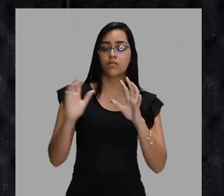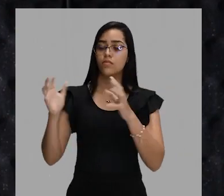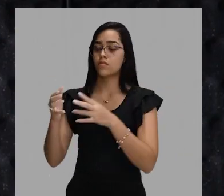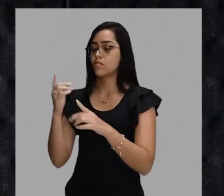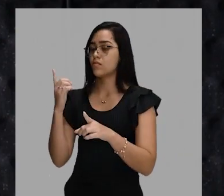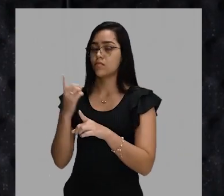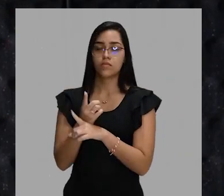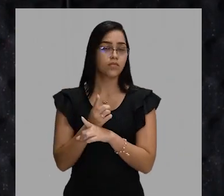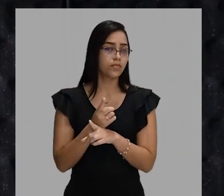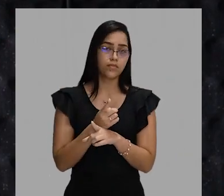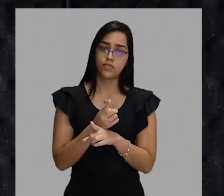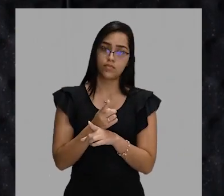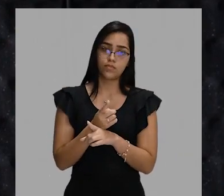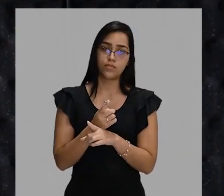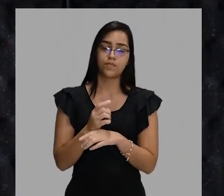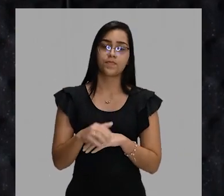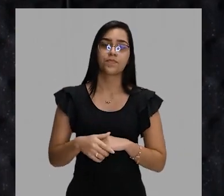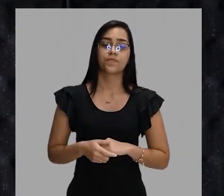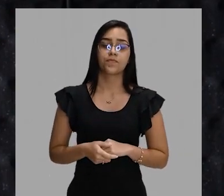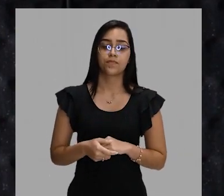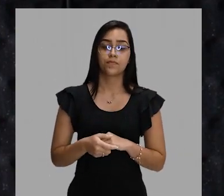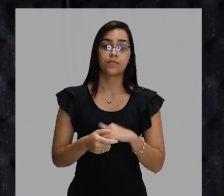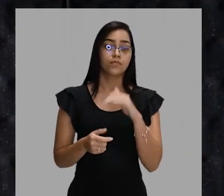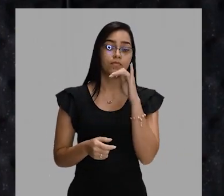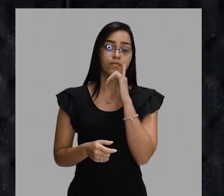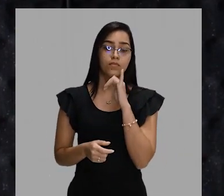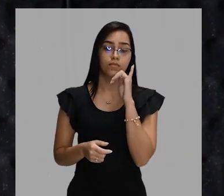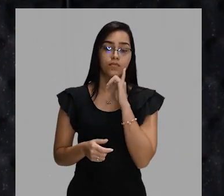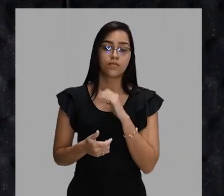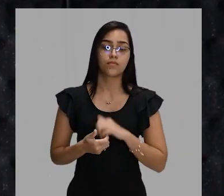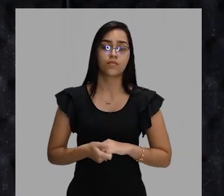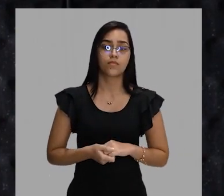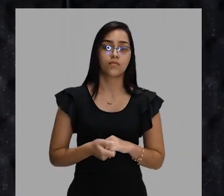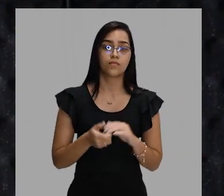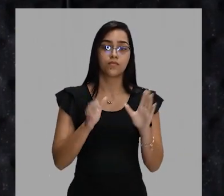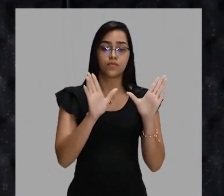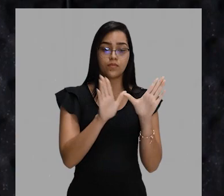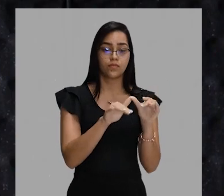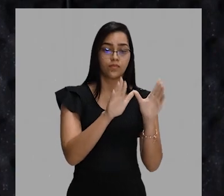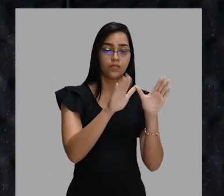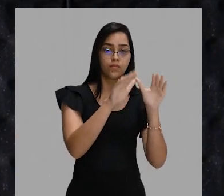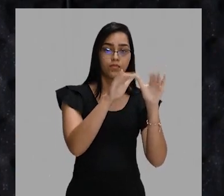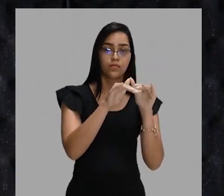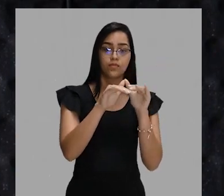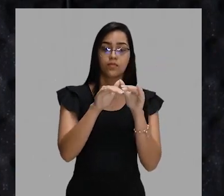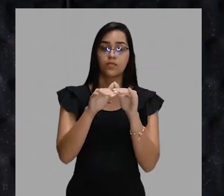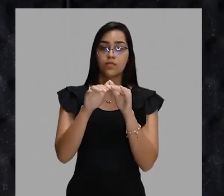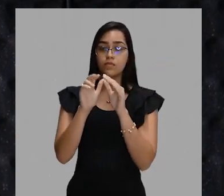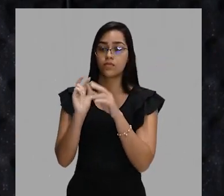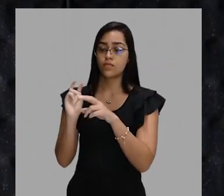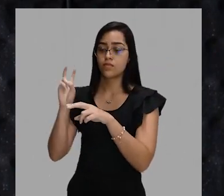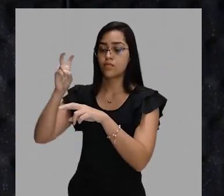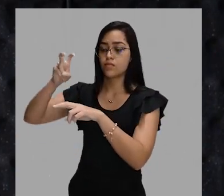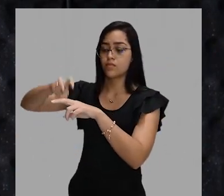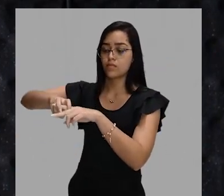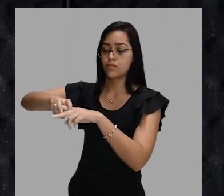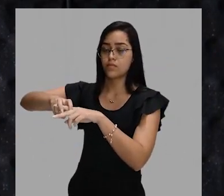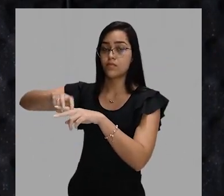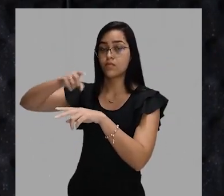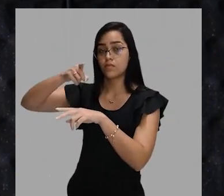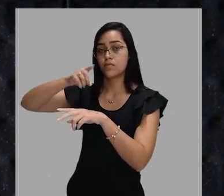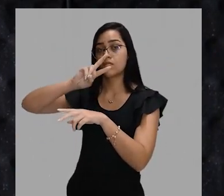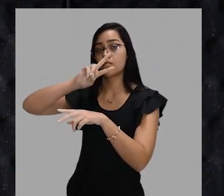encontrado no ancestral comum delas. Olha o exemplo aqui da asa de uma borboleta e a asa de uma ave. Se você